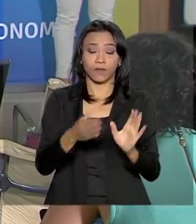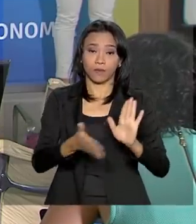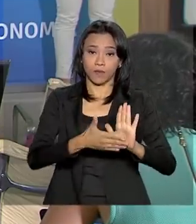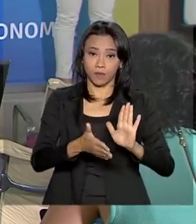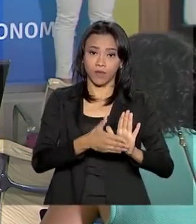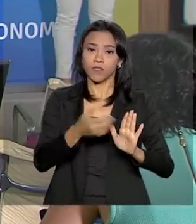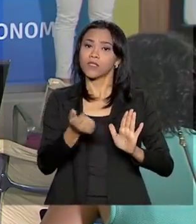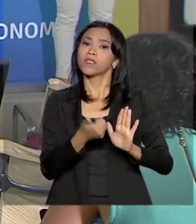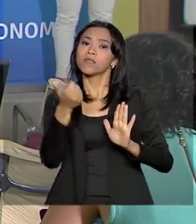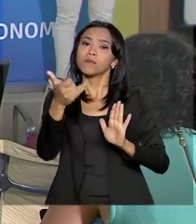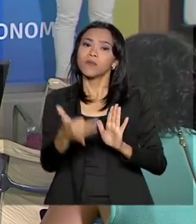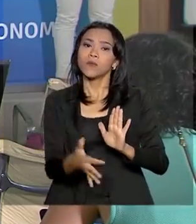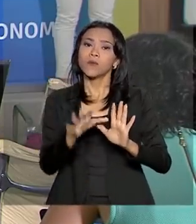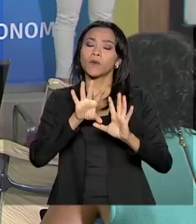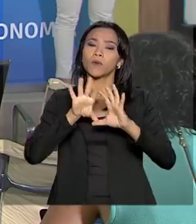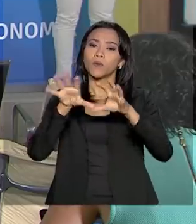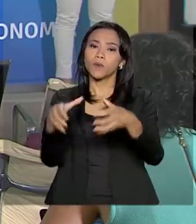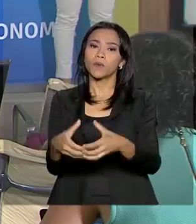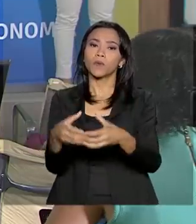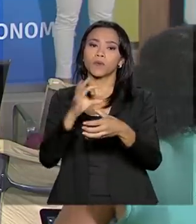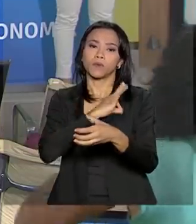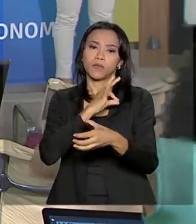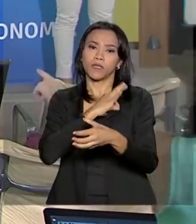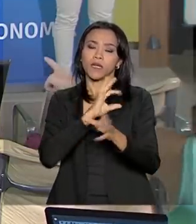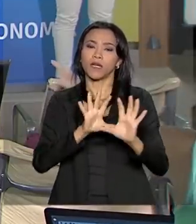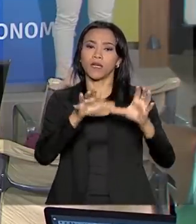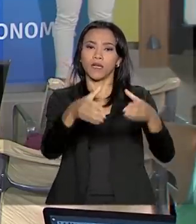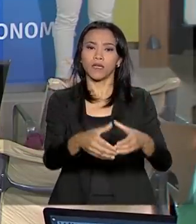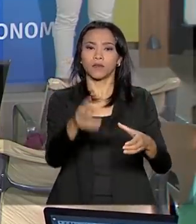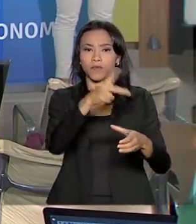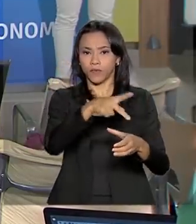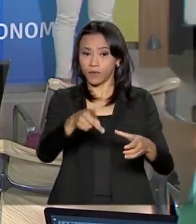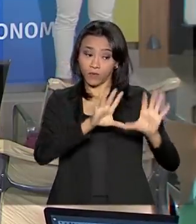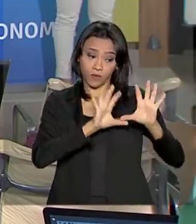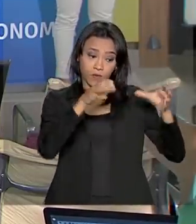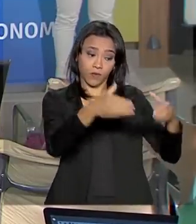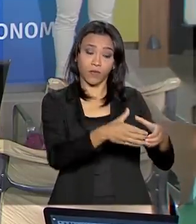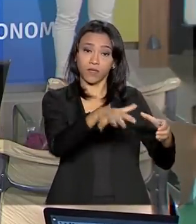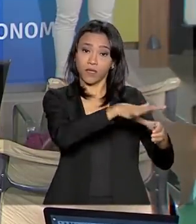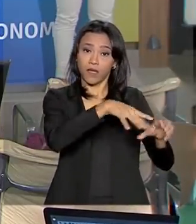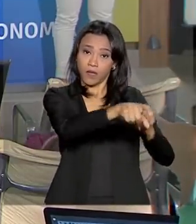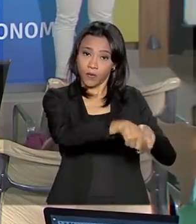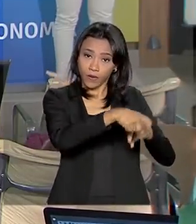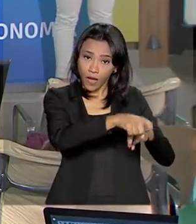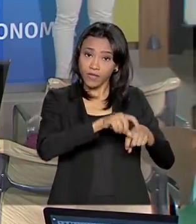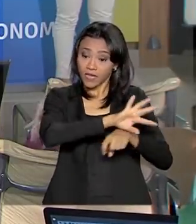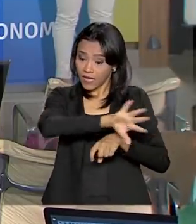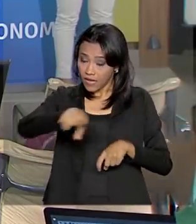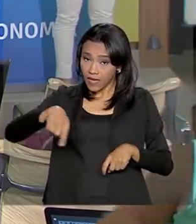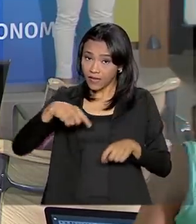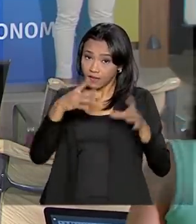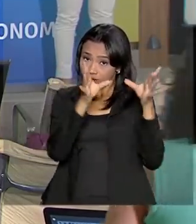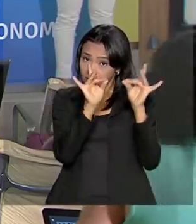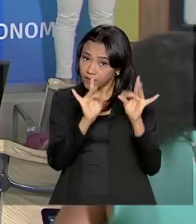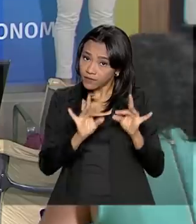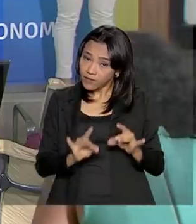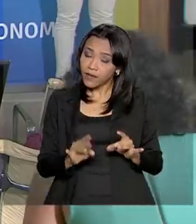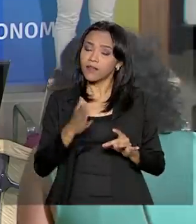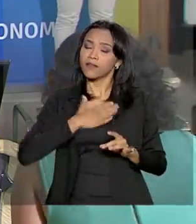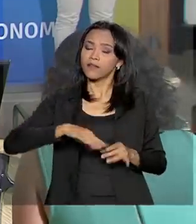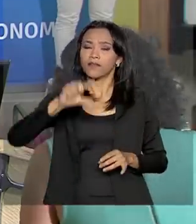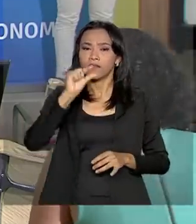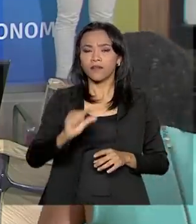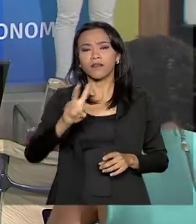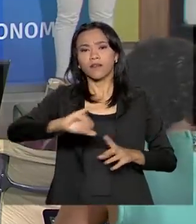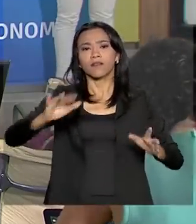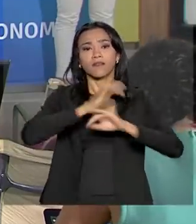a aposentadoria dos policiais, dos professores, dos trabalhadores rurais. Esses detalhes, eles devem ser divulgados aqui daqui a pouco.